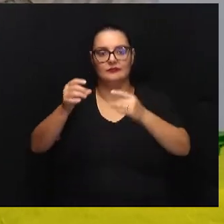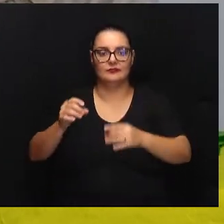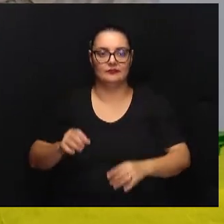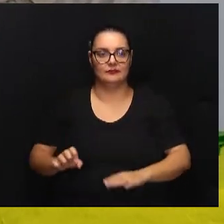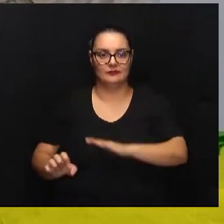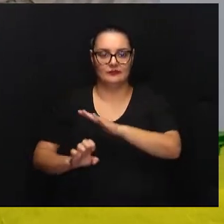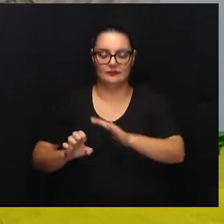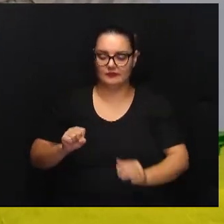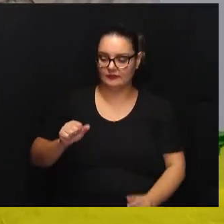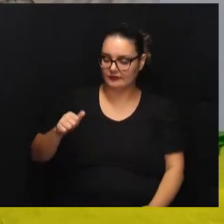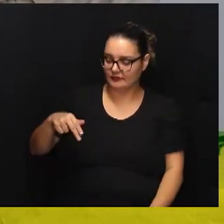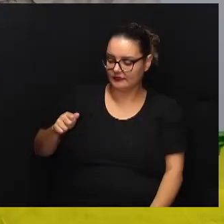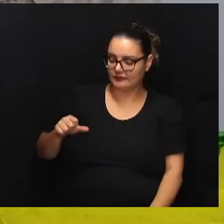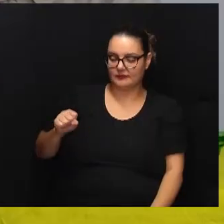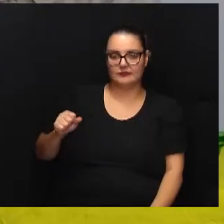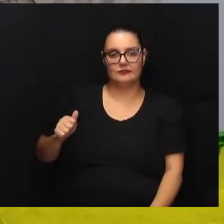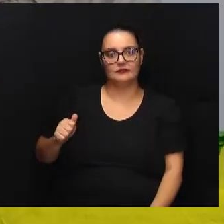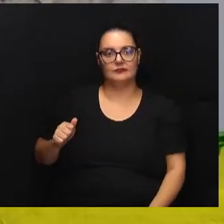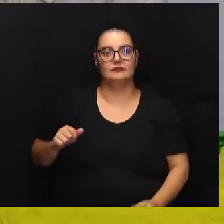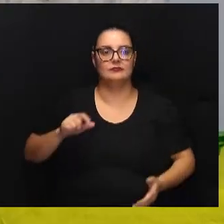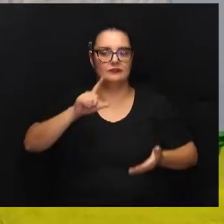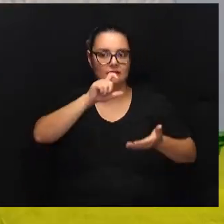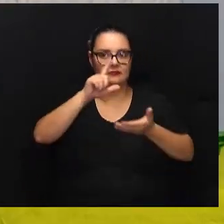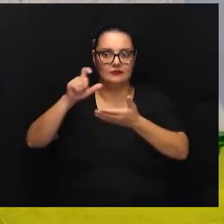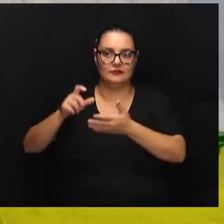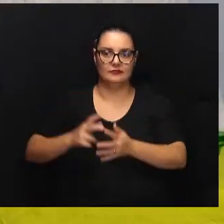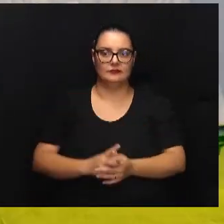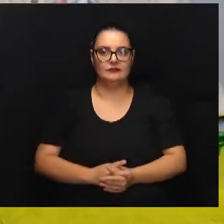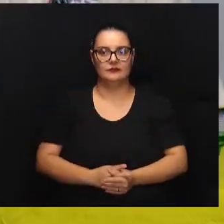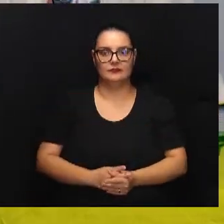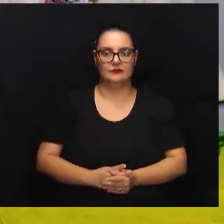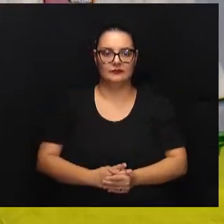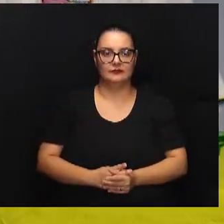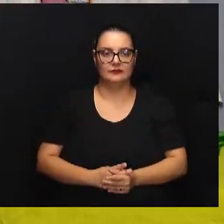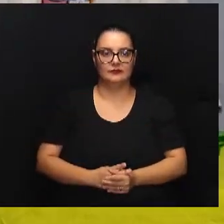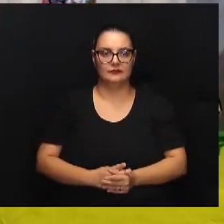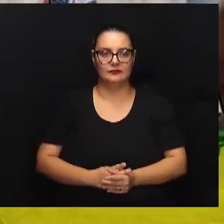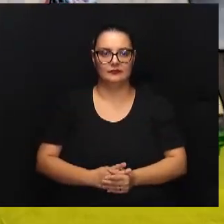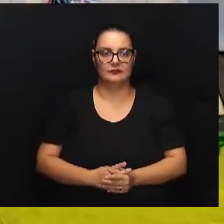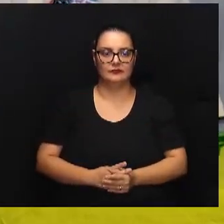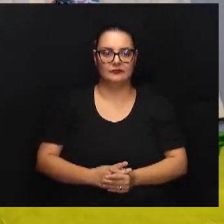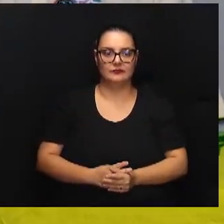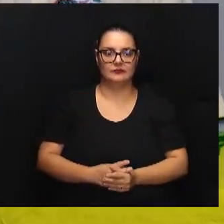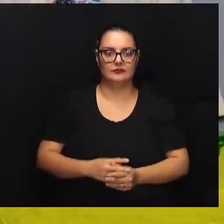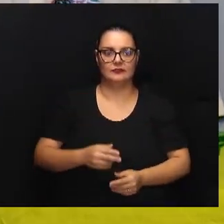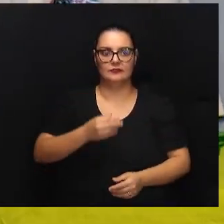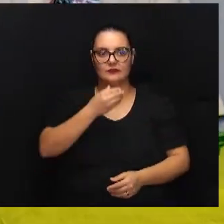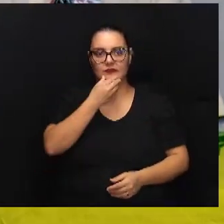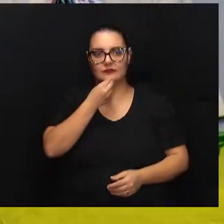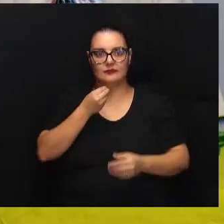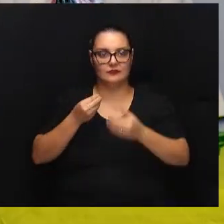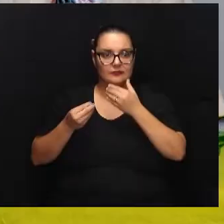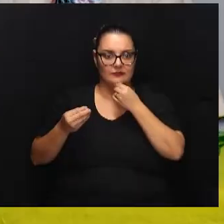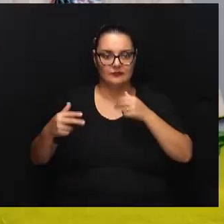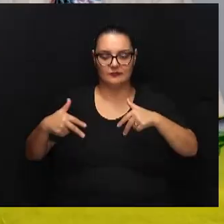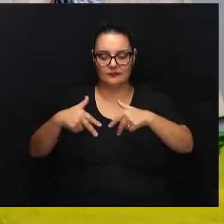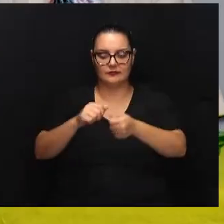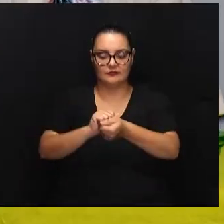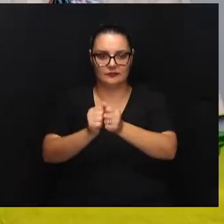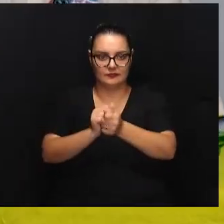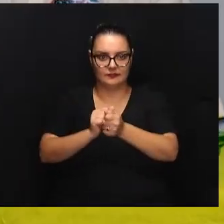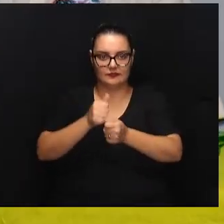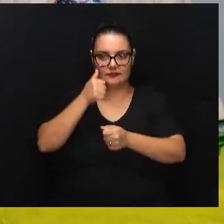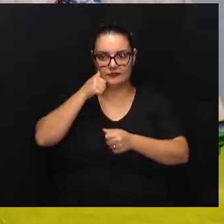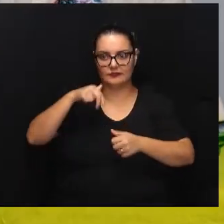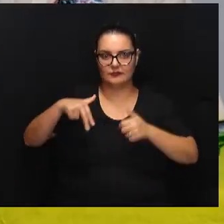com cartazes através da Sanasa, que eram duas fotos, uma aqui, de 2 meninos se beijando e